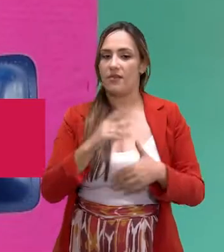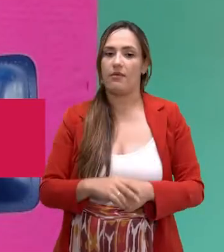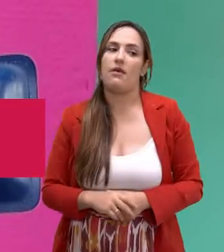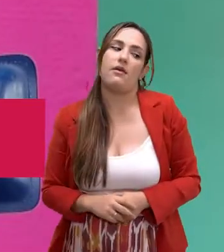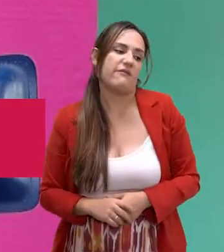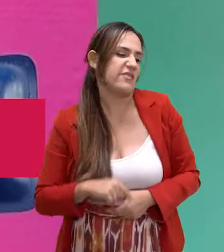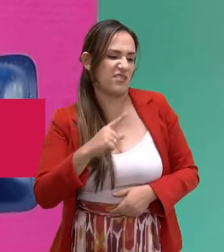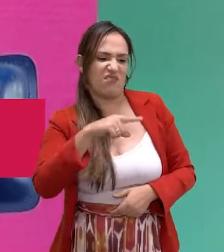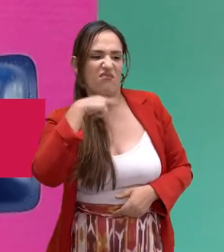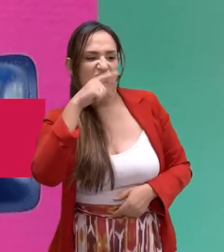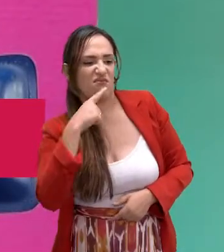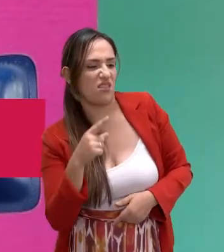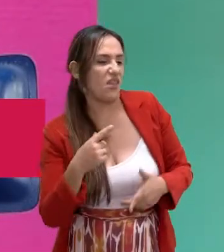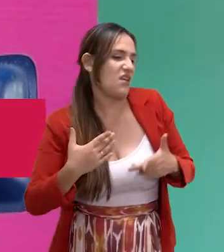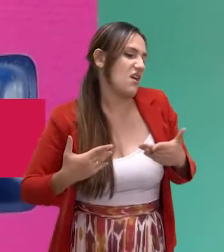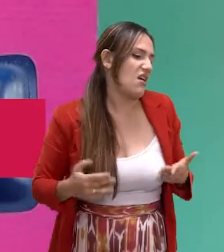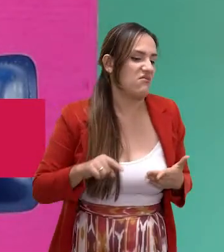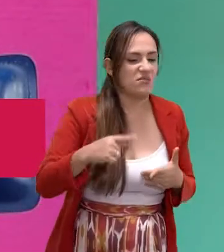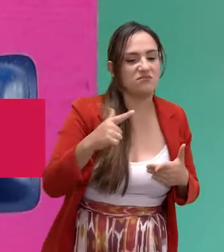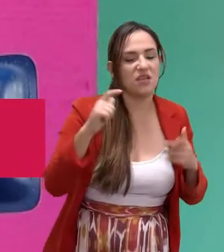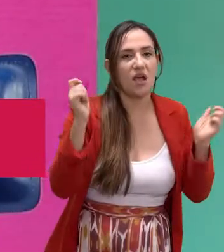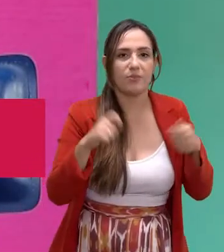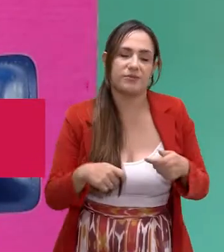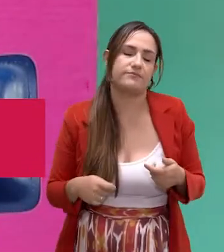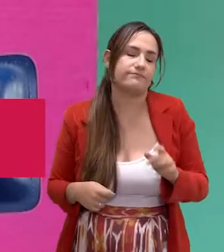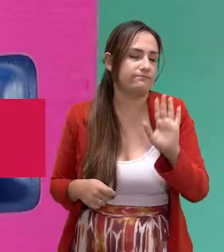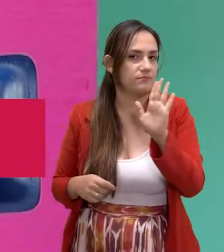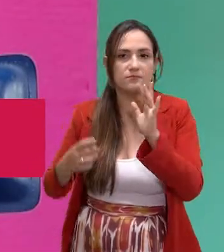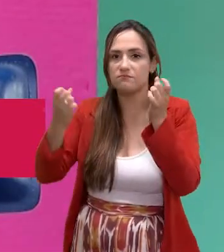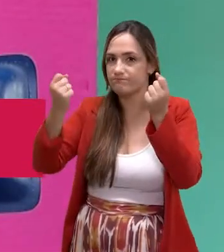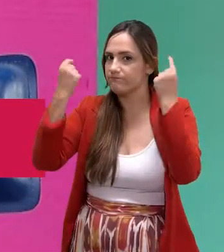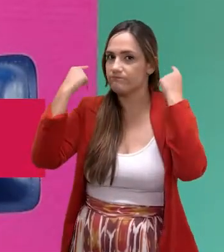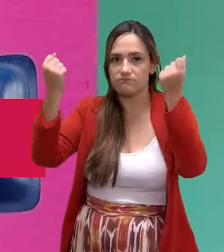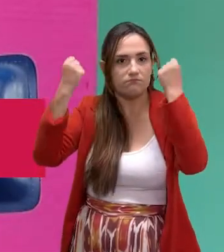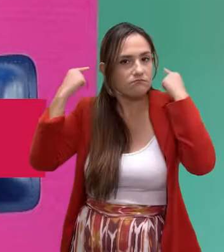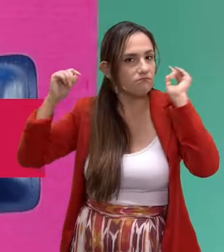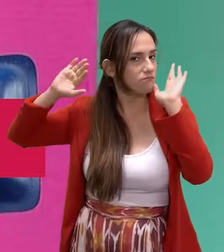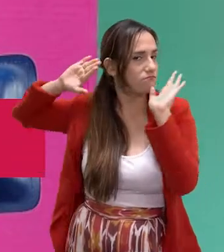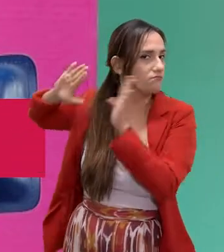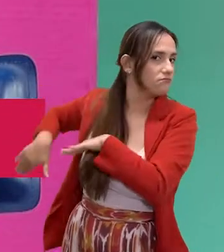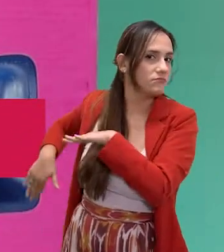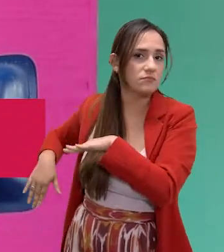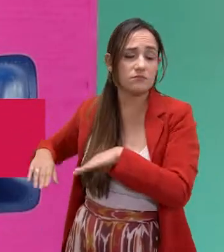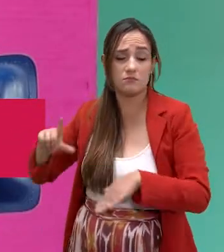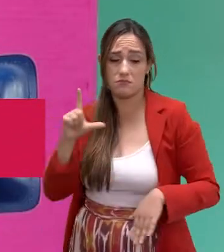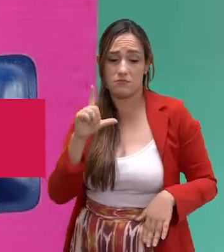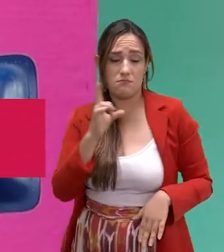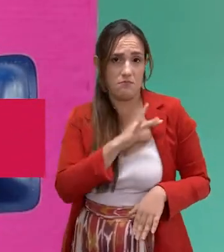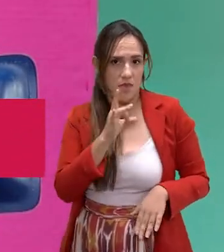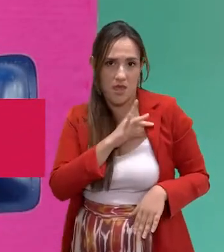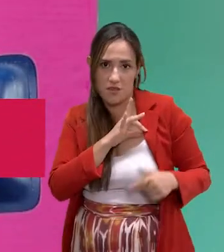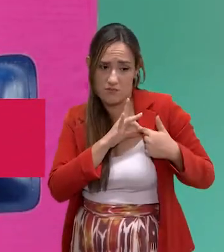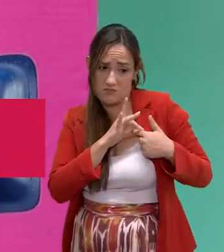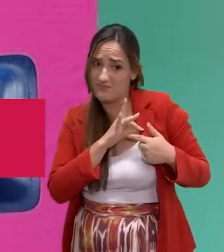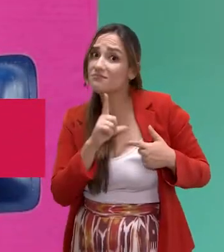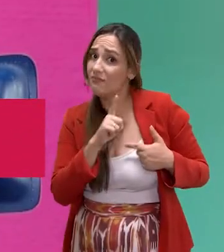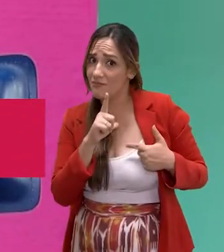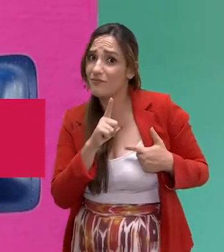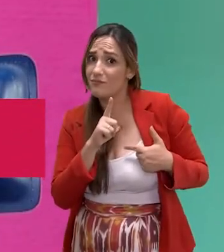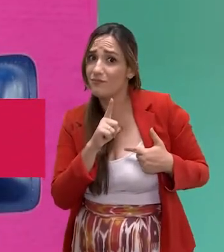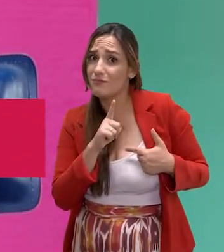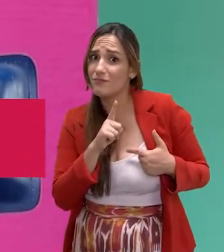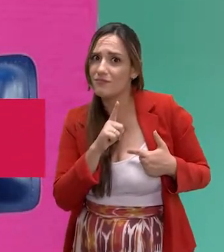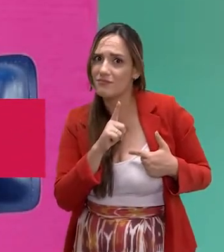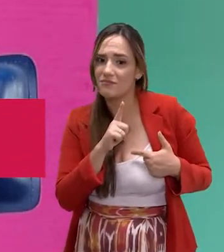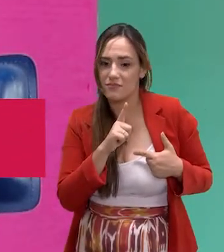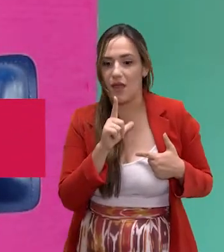nossa mesmo, dizendo, né? Não vai dar certo. Eu sempre digo que o medo, ele existe. Eu não faço nada sem